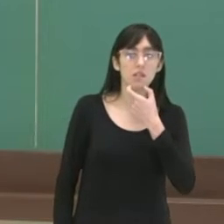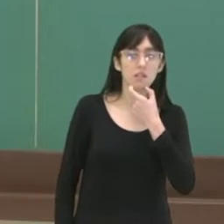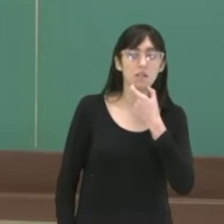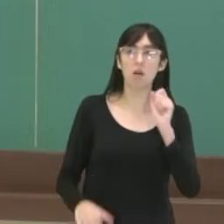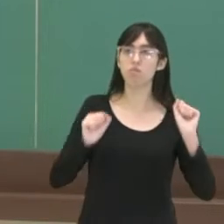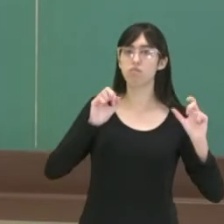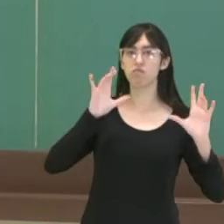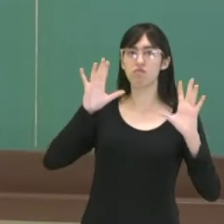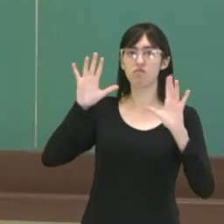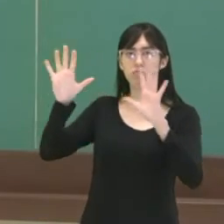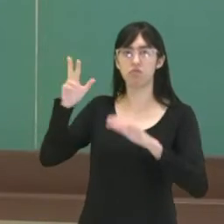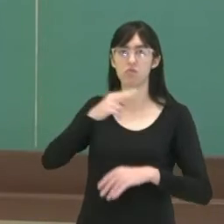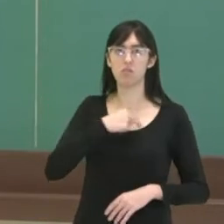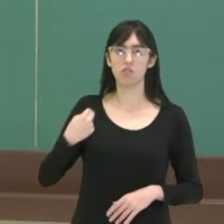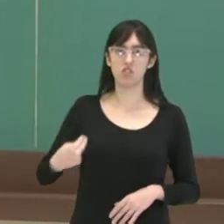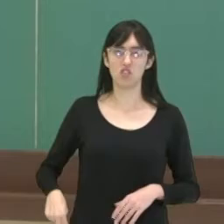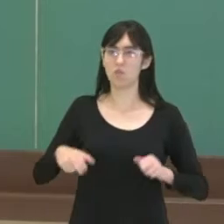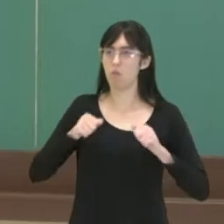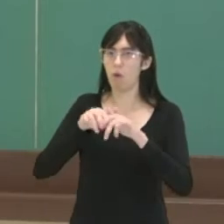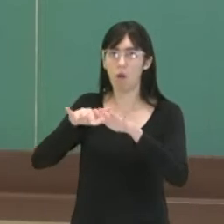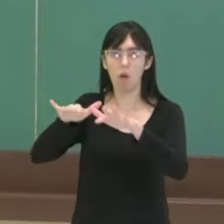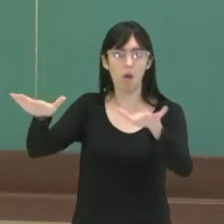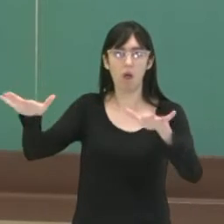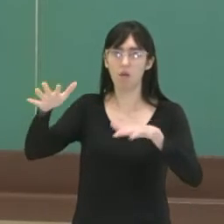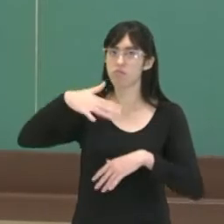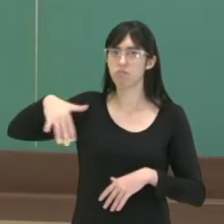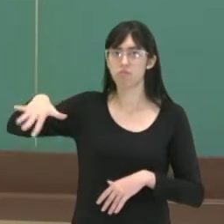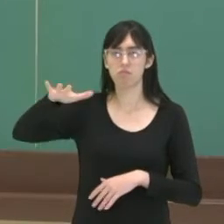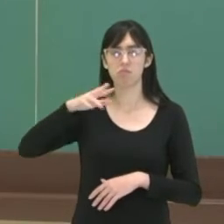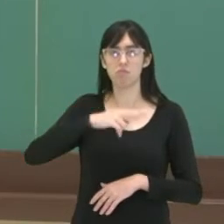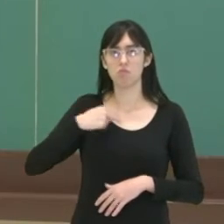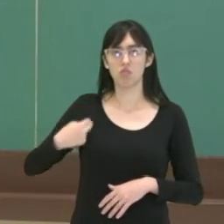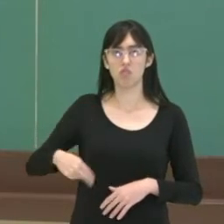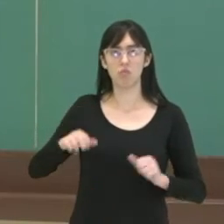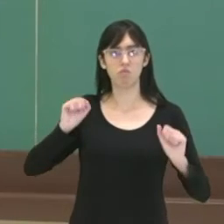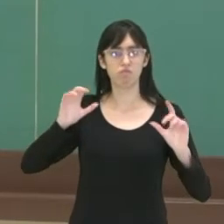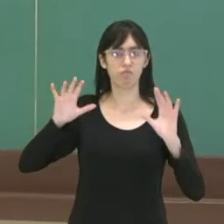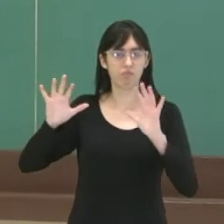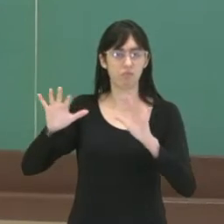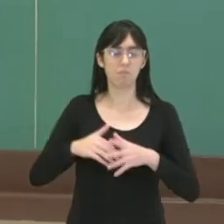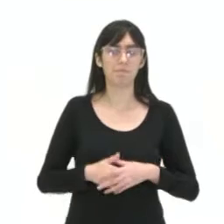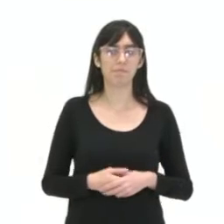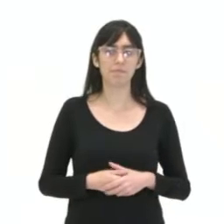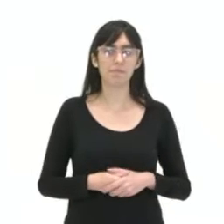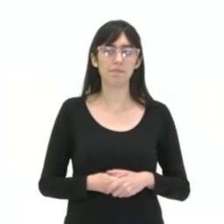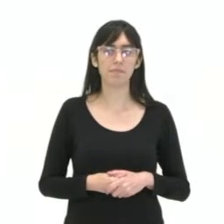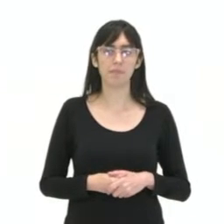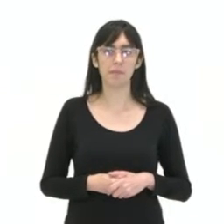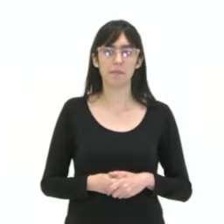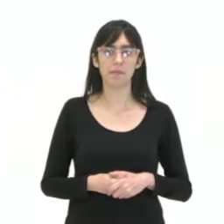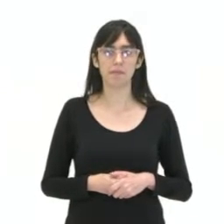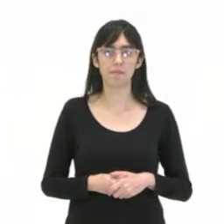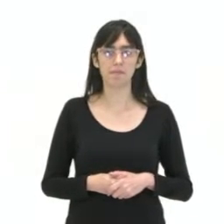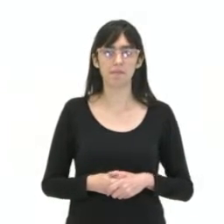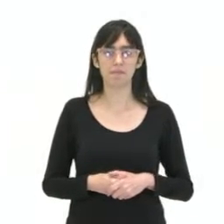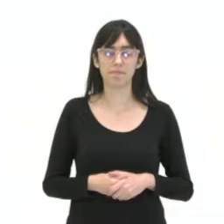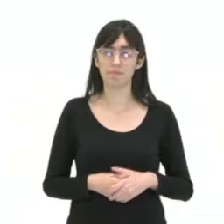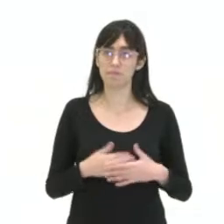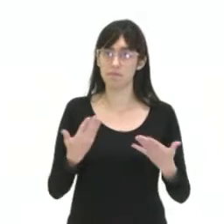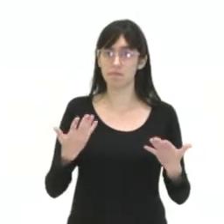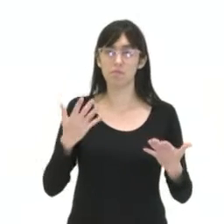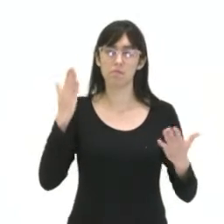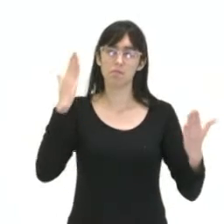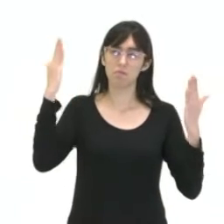a região, colonizando várias regiões chinesas. Foi traçando um paralelo